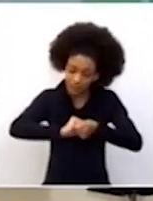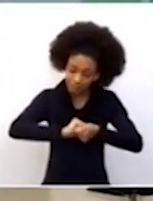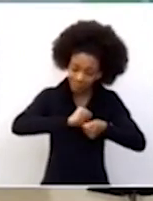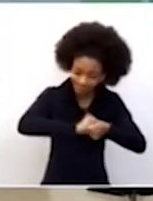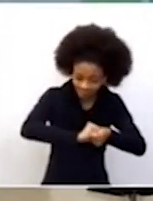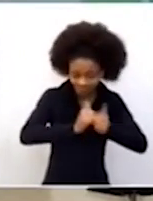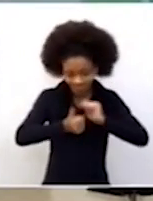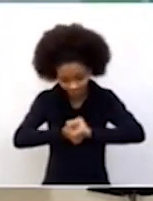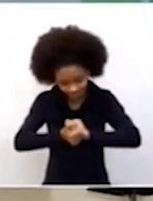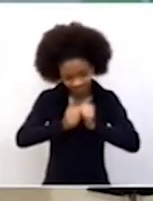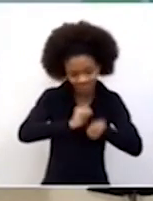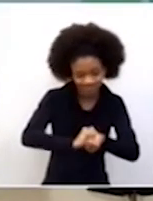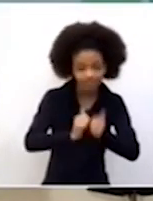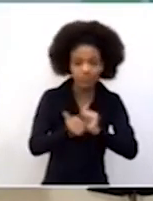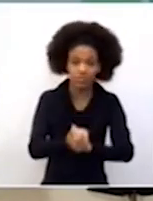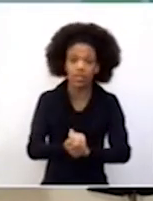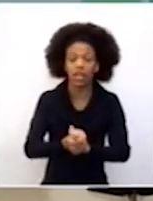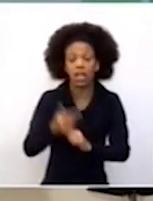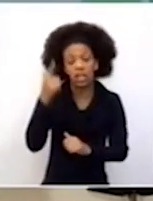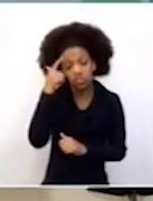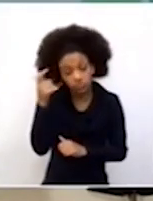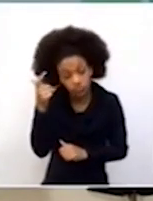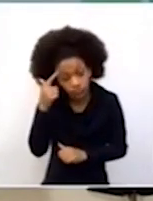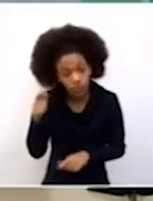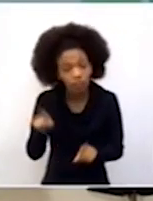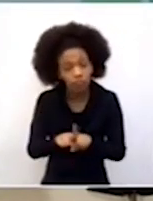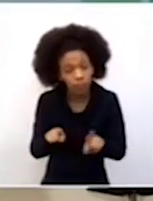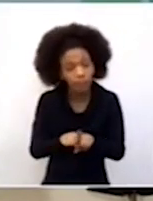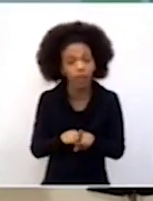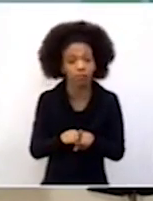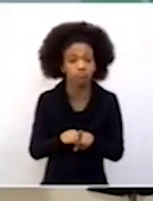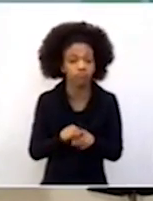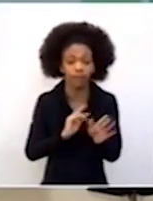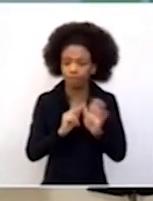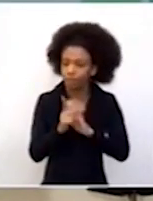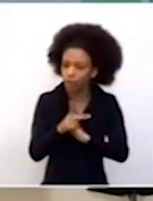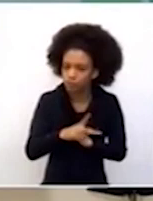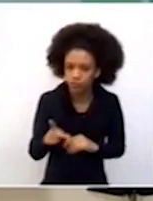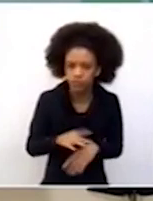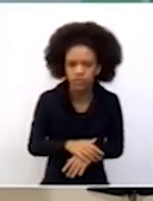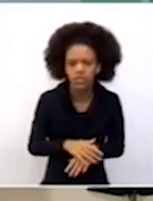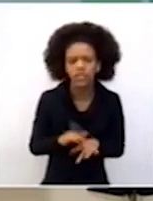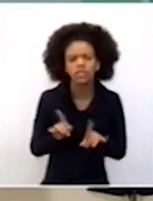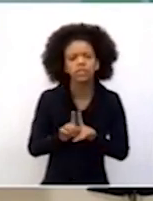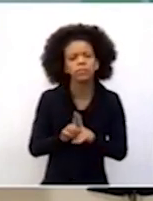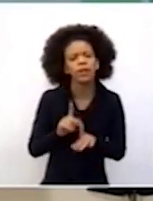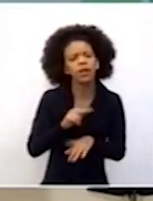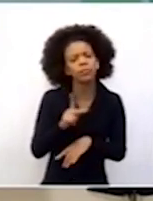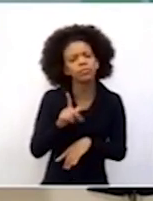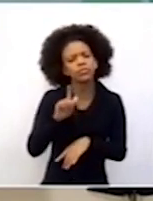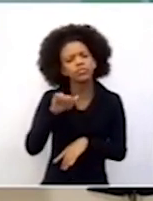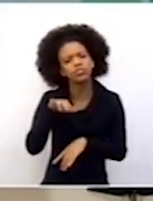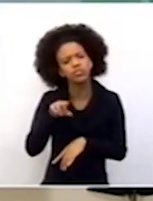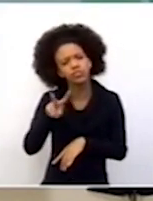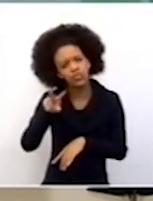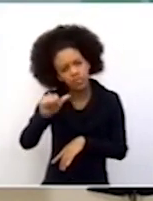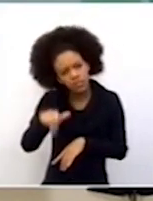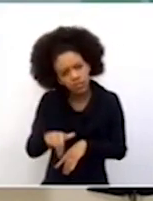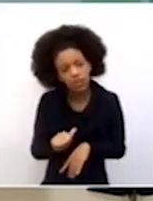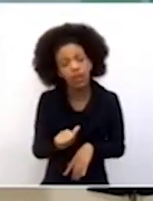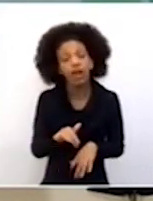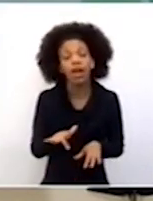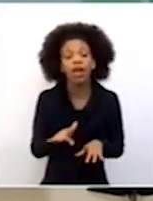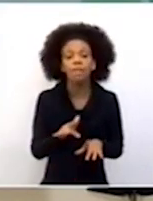Criatividade foi colocada aqui também por vários professores e a Pro Giovana colocou que acompanhar